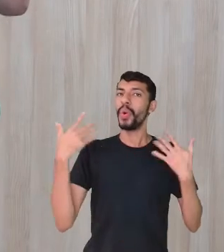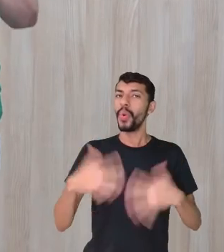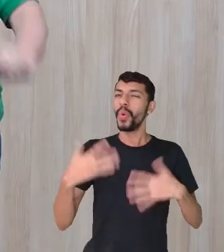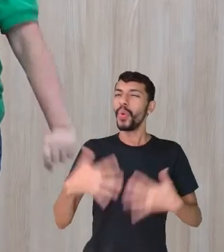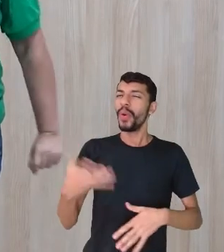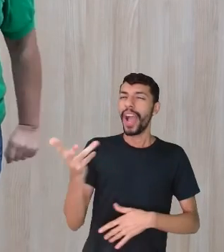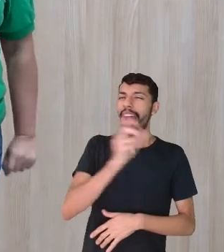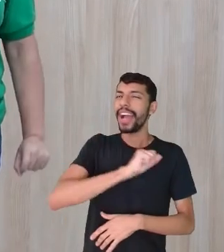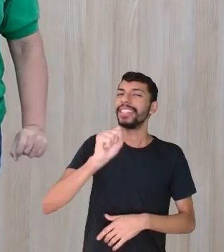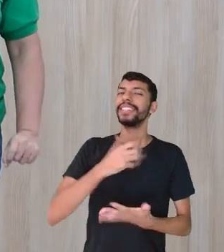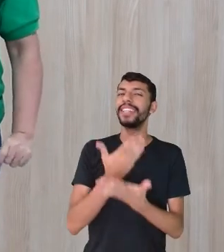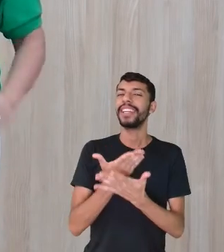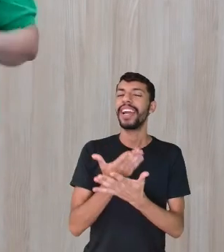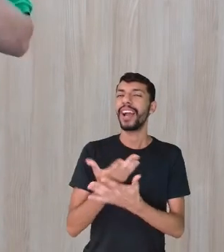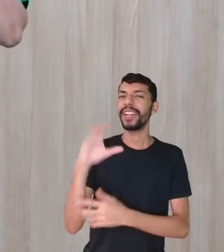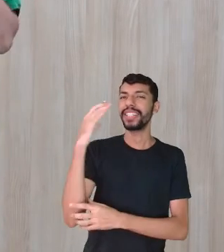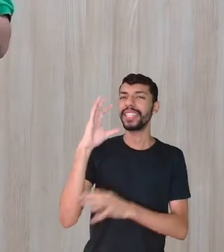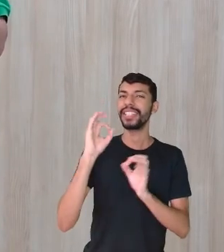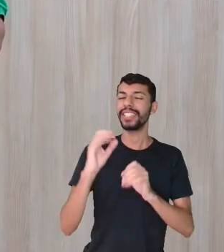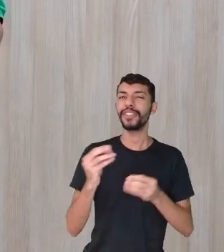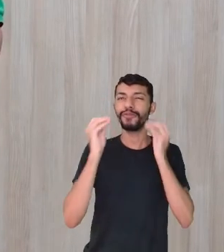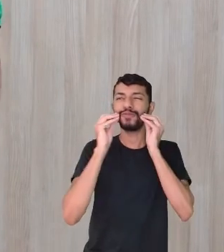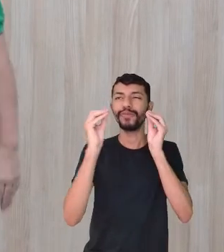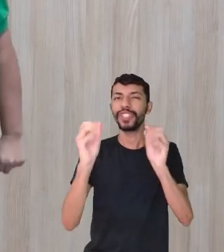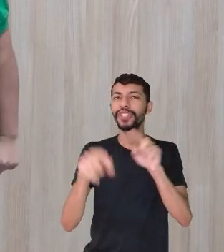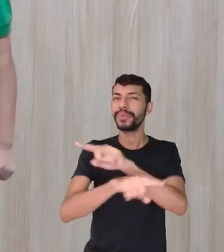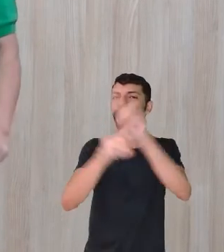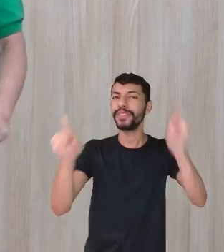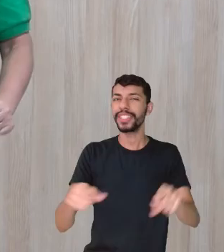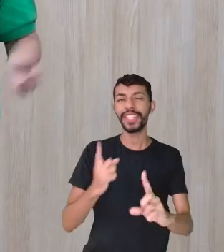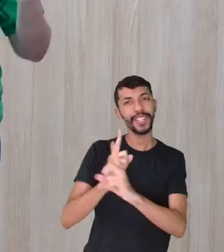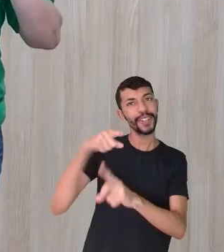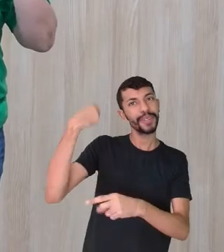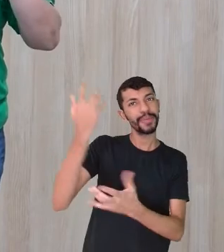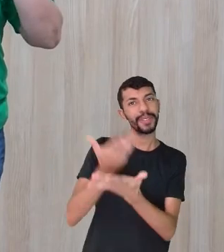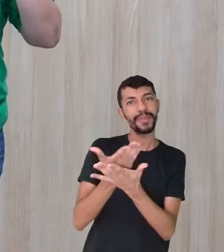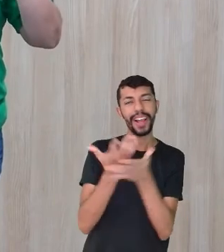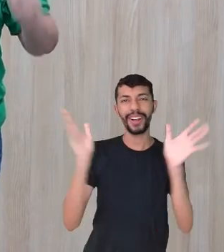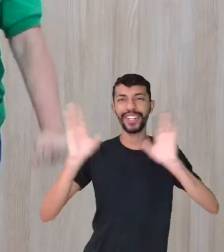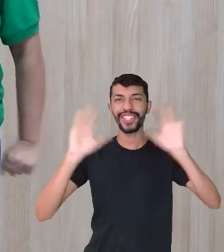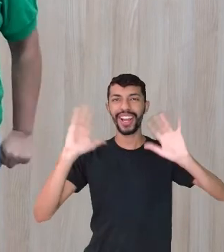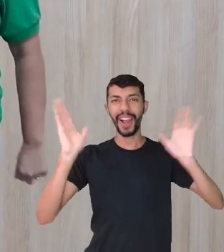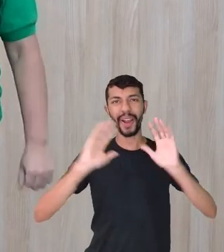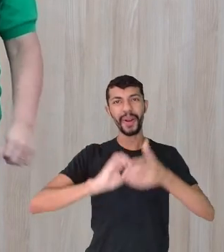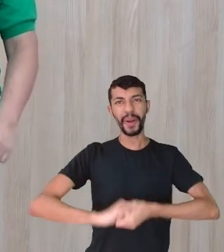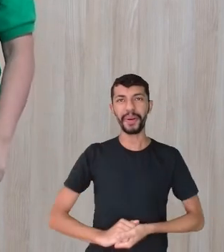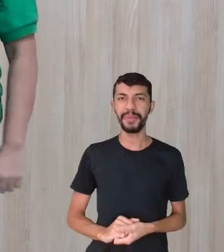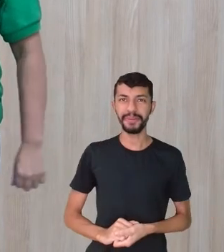arrasar na aula de ciências. Um beijão para vocês e até a próxima. Tchau, pessoal!